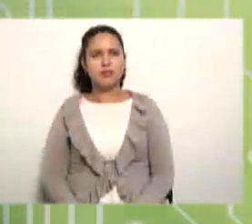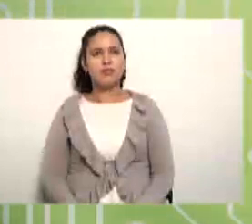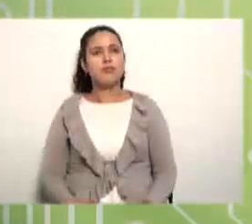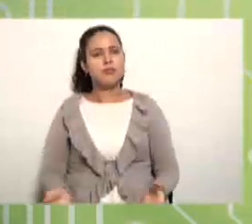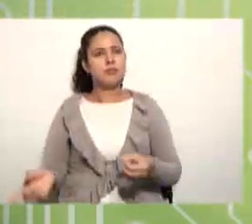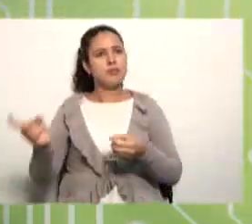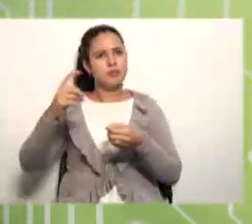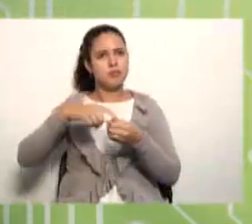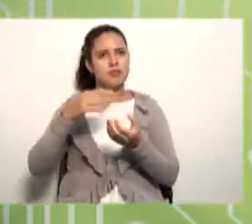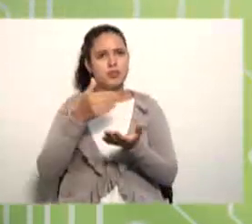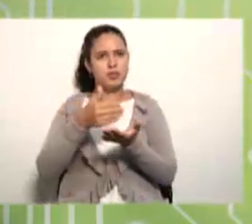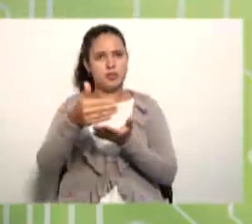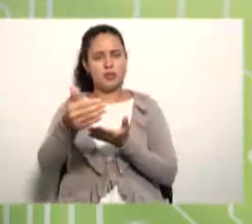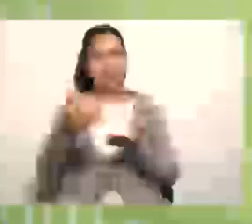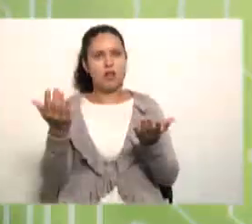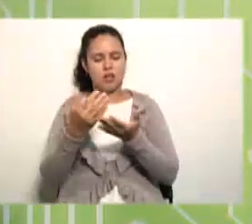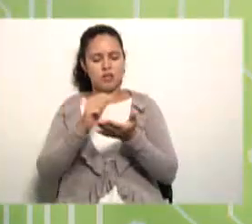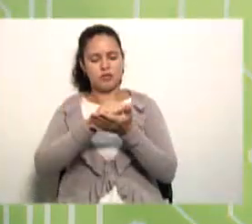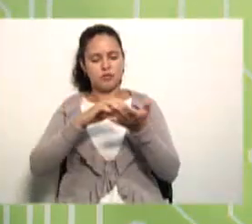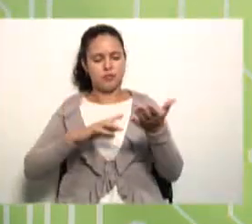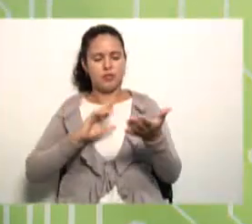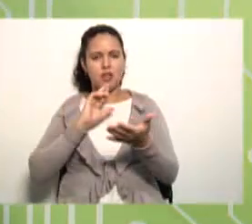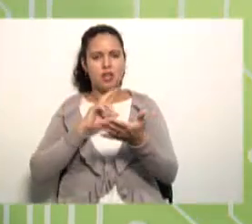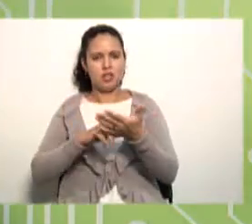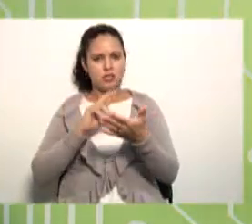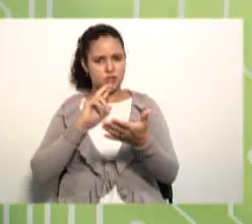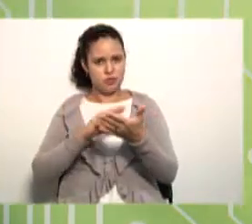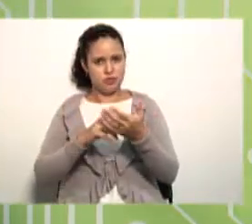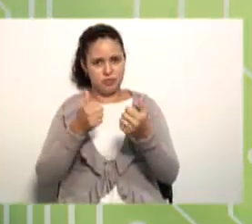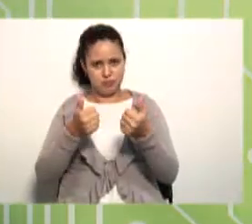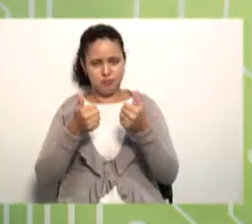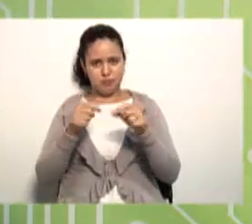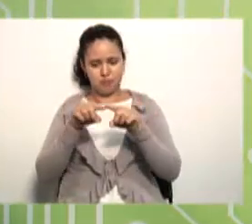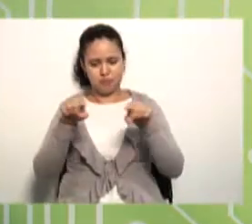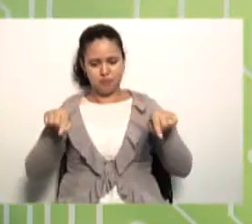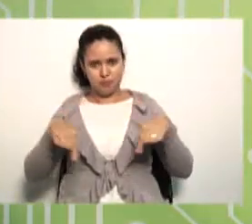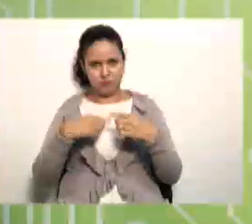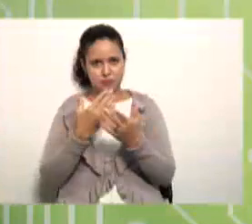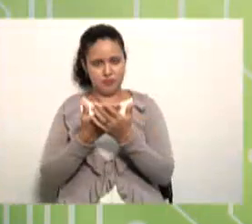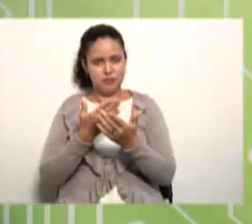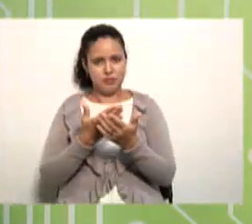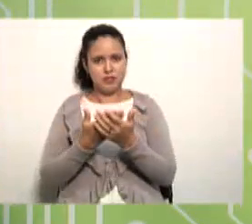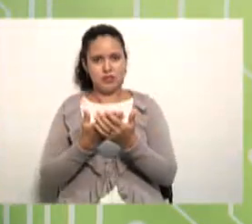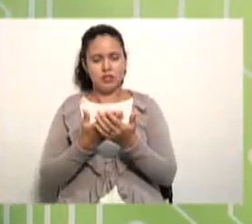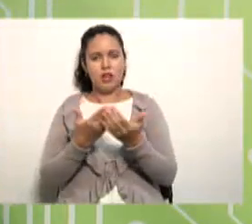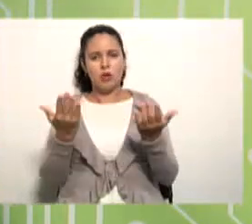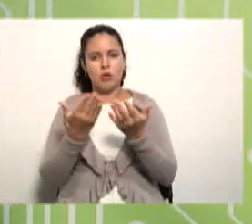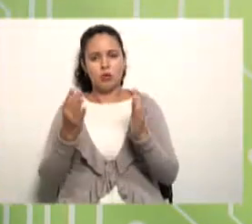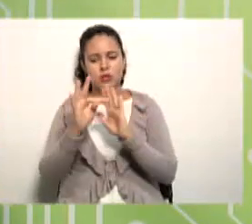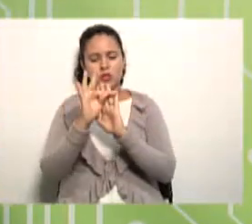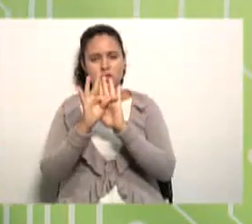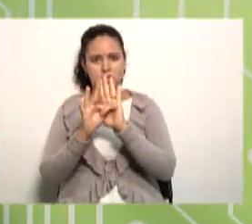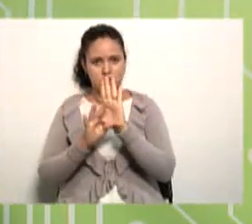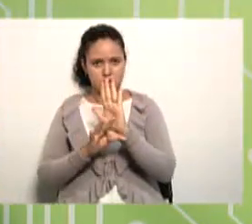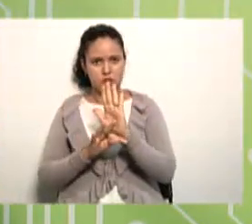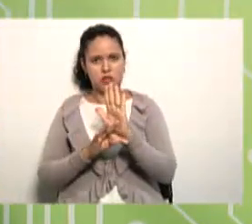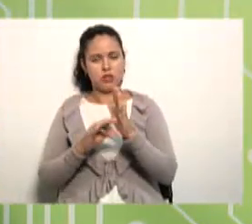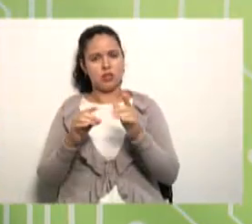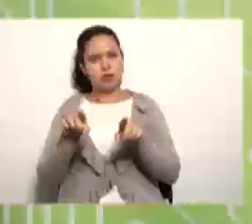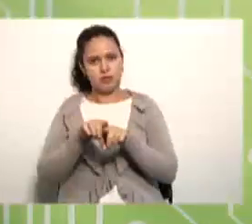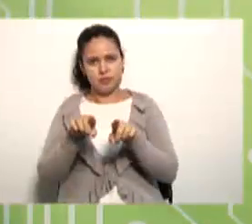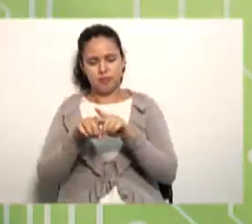Voltamos então para a correção da atividade de sala. A atividade de sala de hoje nós tivemos um texto e algumas perguntas relacionadas a esse